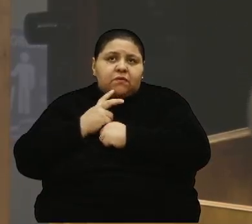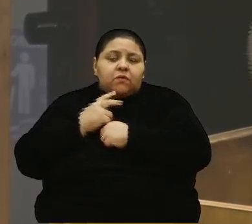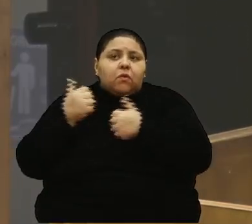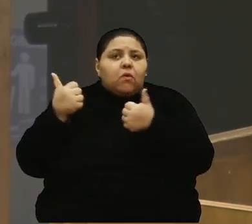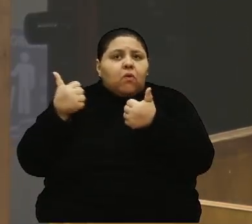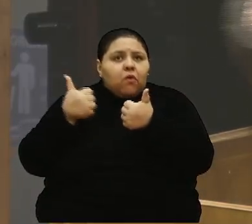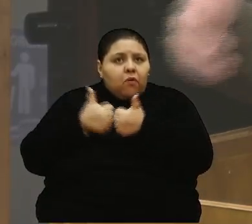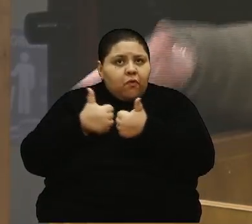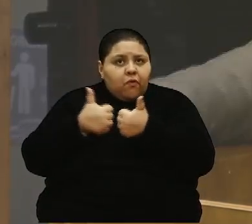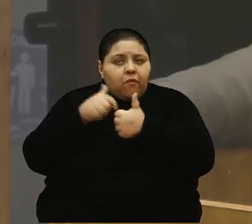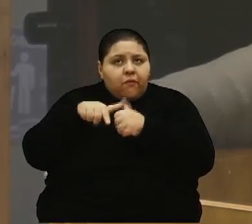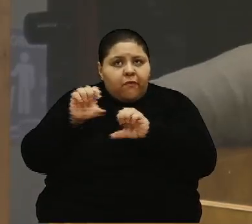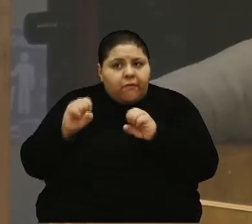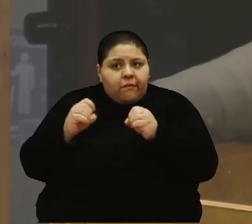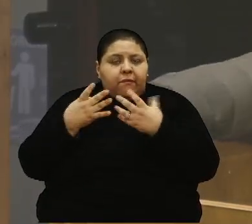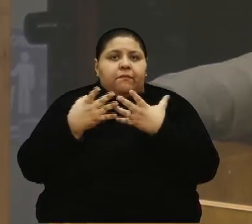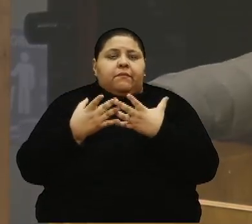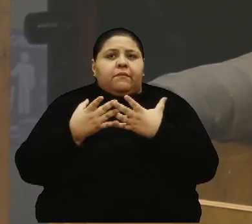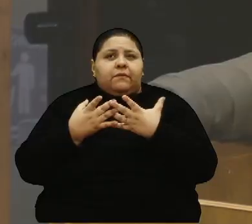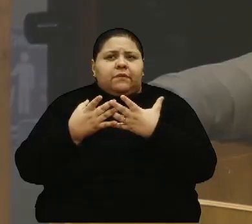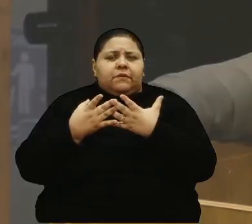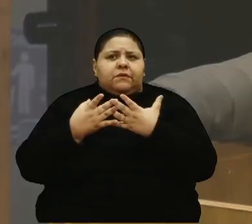estivemos nesse evento ali,